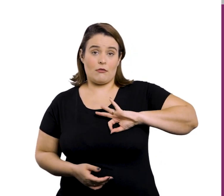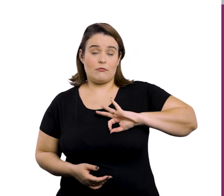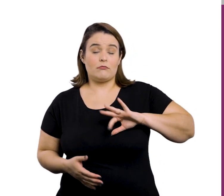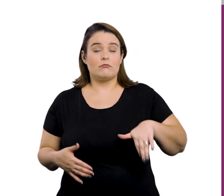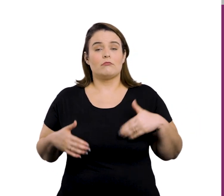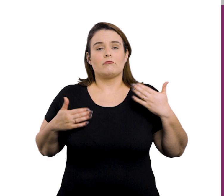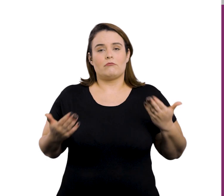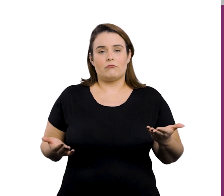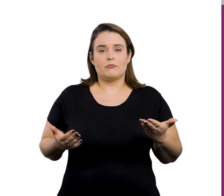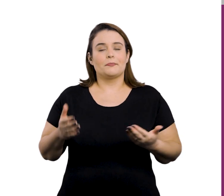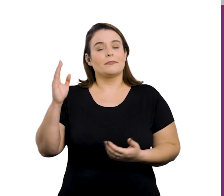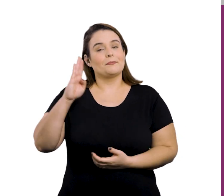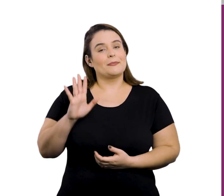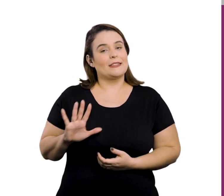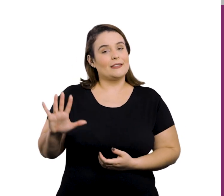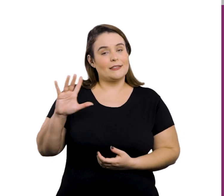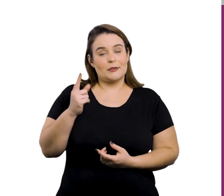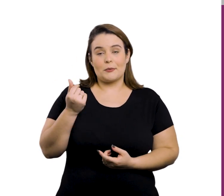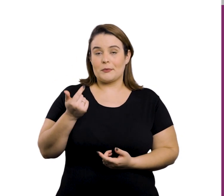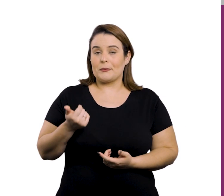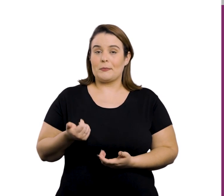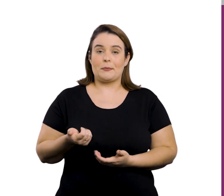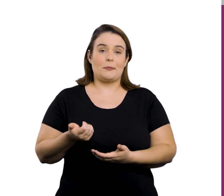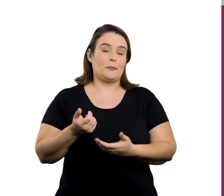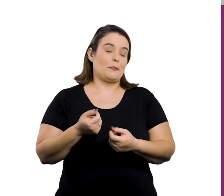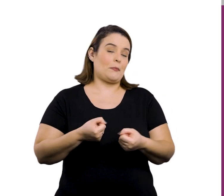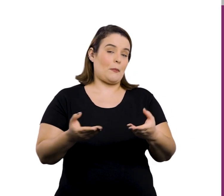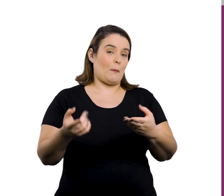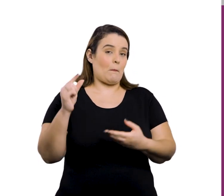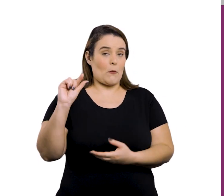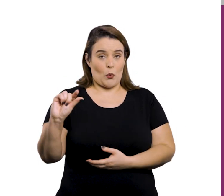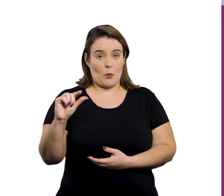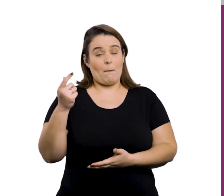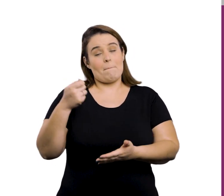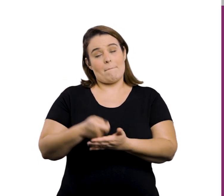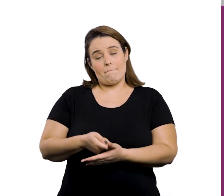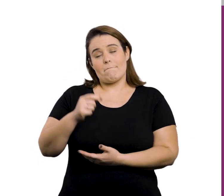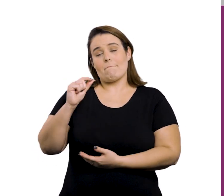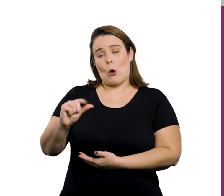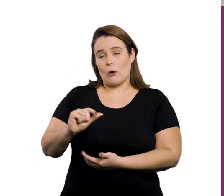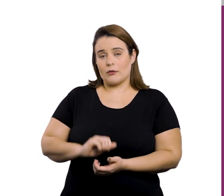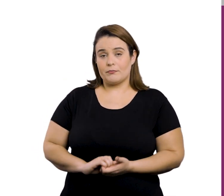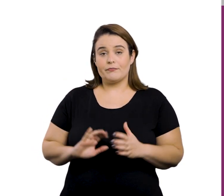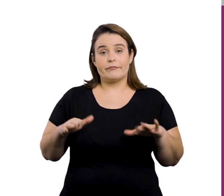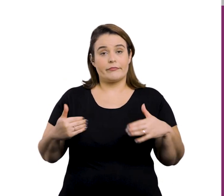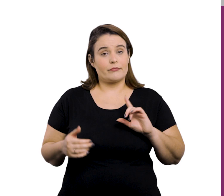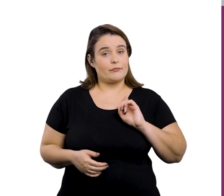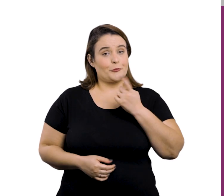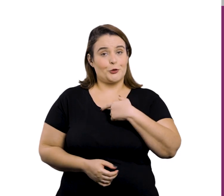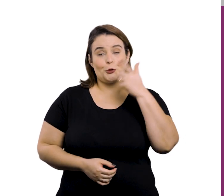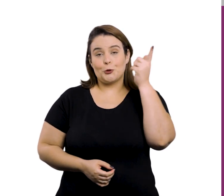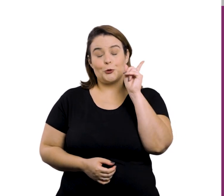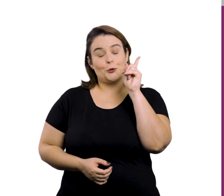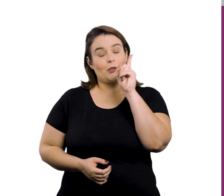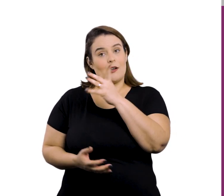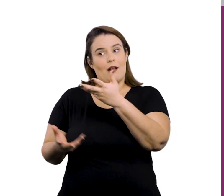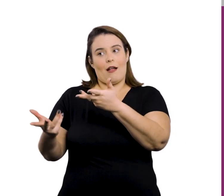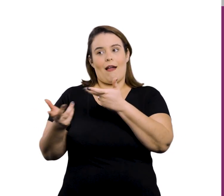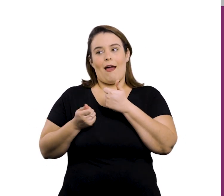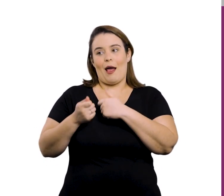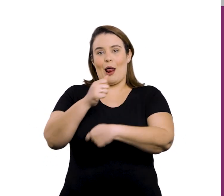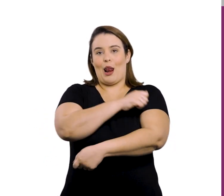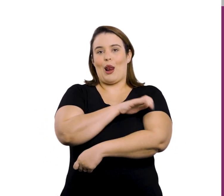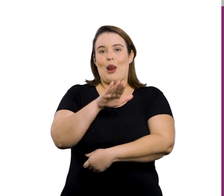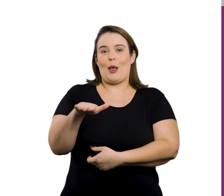educação vai para o pagamento de salários. Então, como o Brasil gasta pouco, paga-se pouco, os professores.